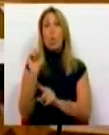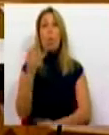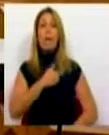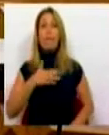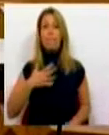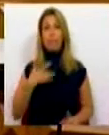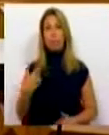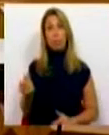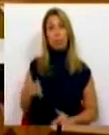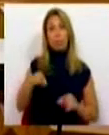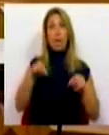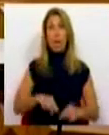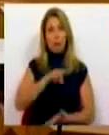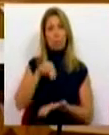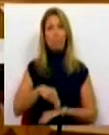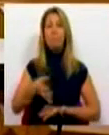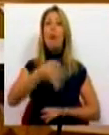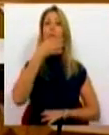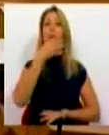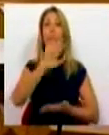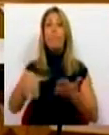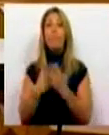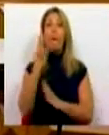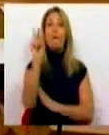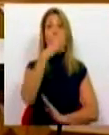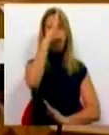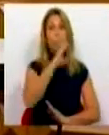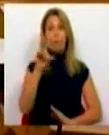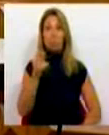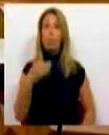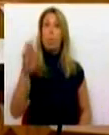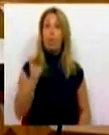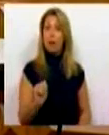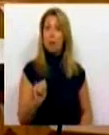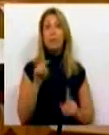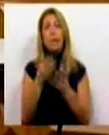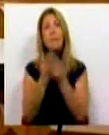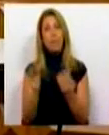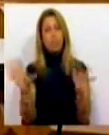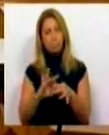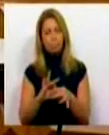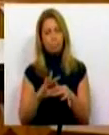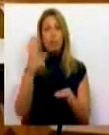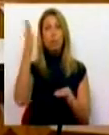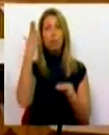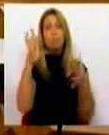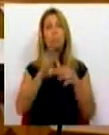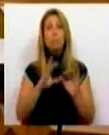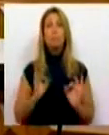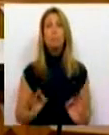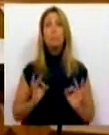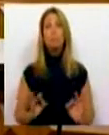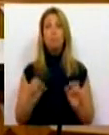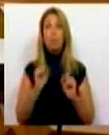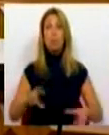duas propostas, quer do Governo, quer do Grupo Parlamentar do Partido Socialista, nesta matéria. A primeira tem a ver com, efetivamente,